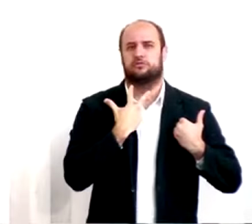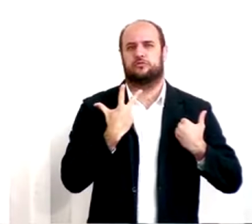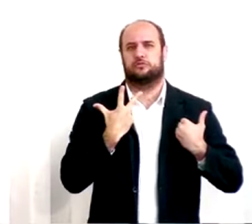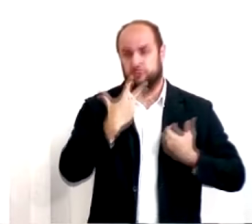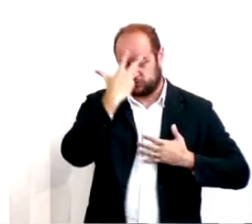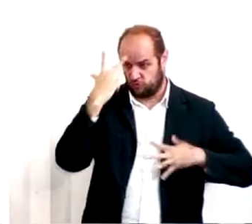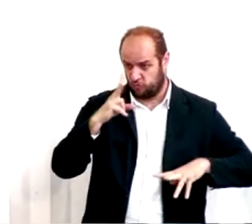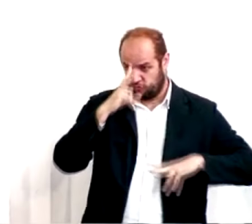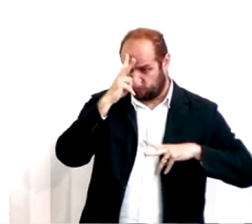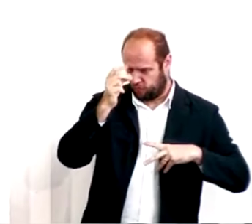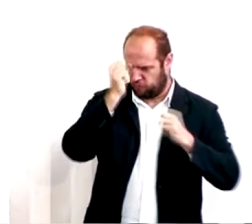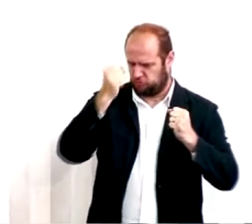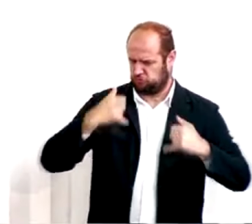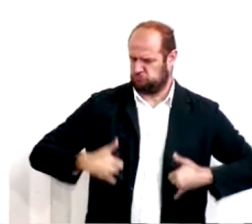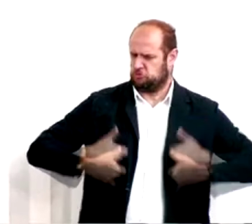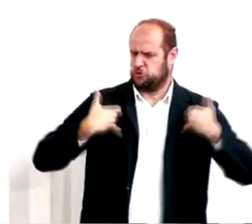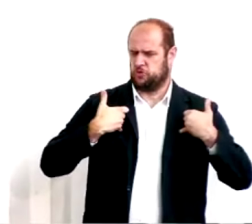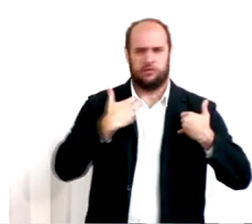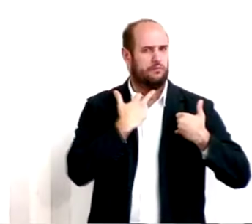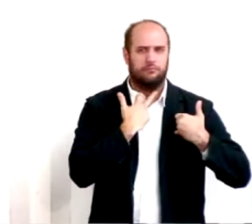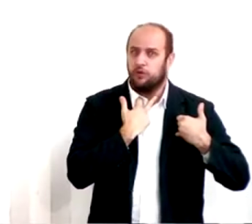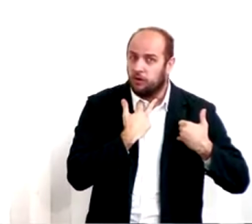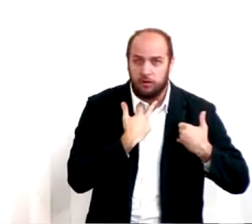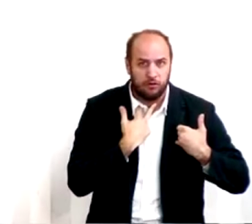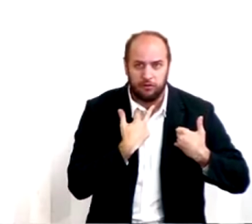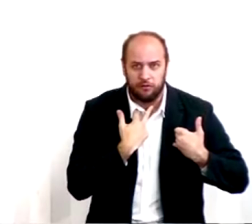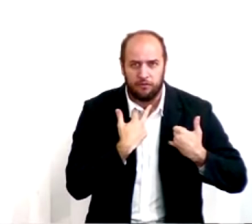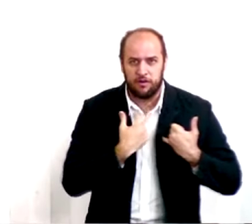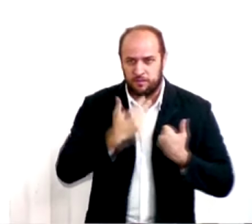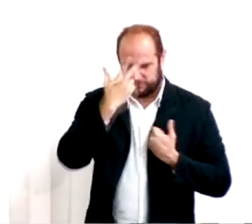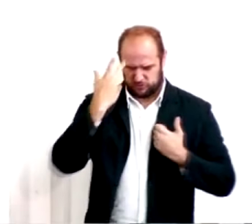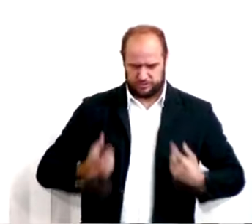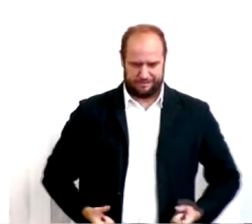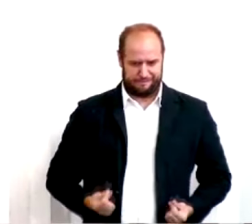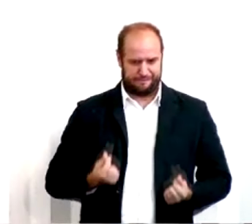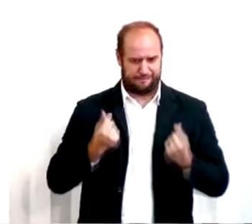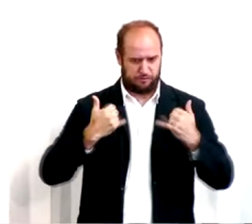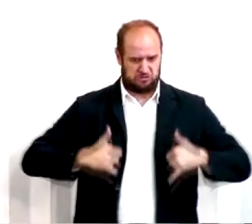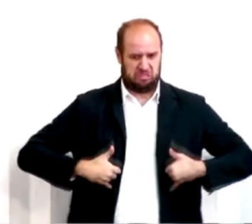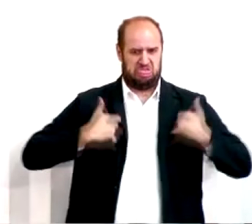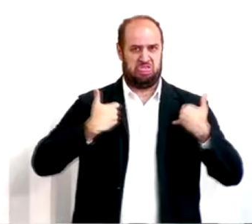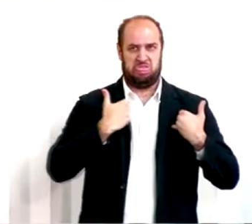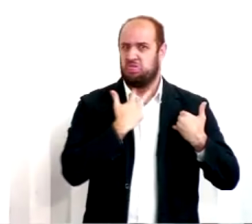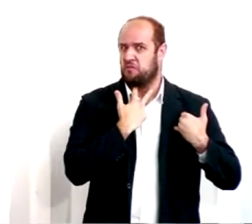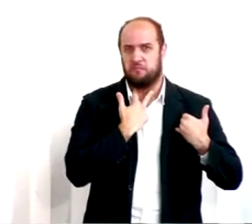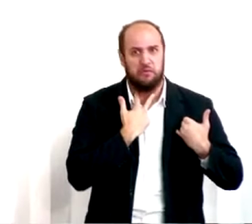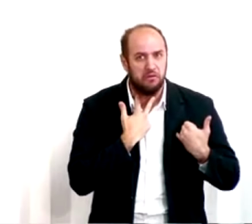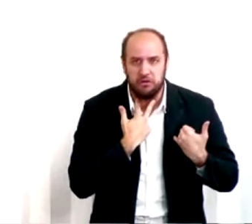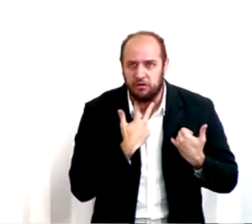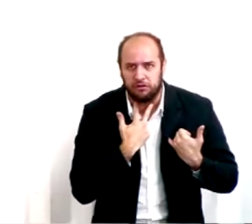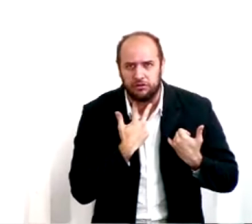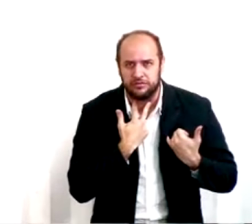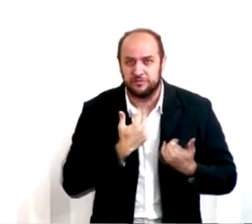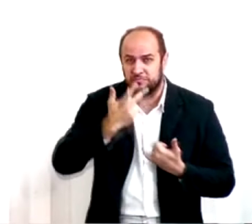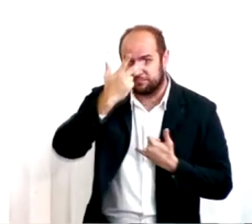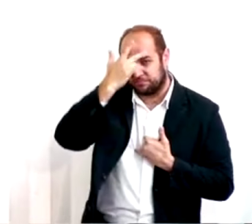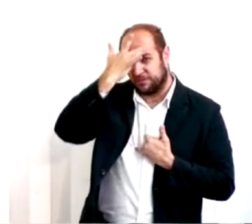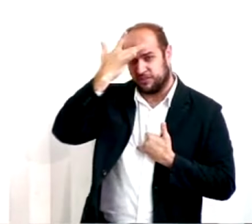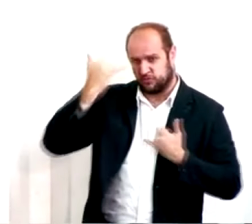forte na sua força em nenhum rico nas suas riquezas Ok mas o que se gloriar